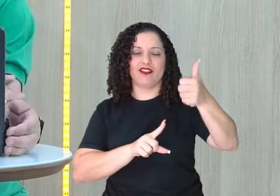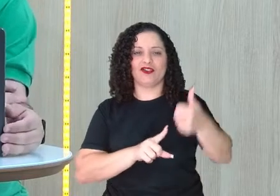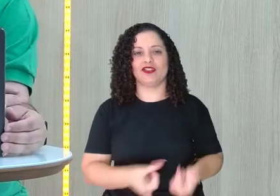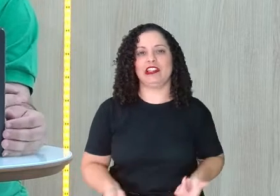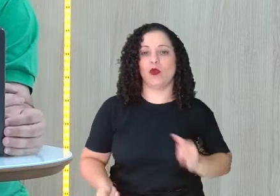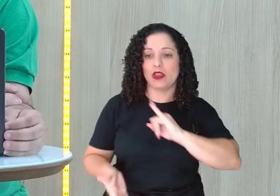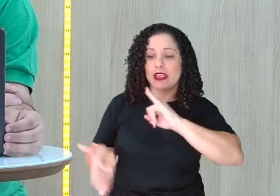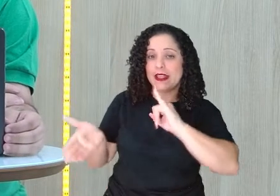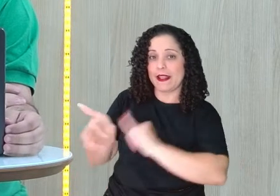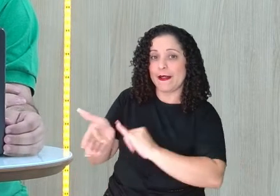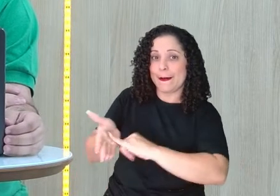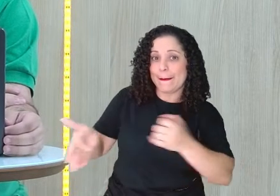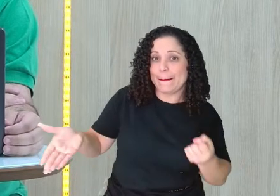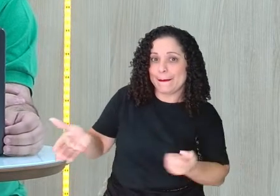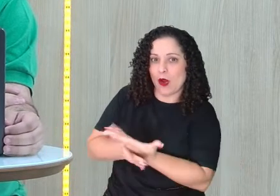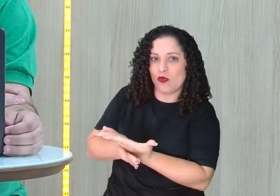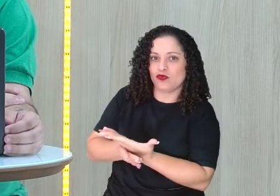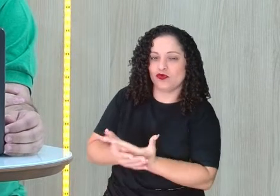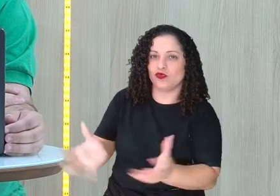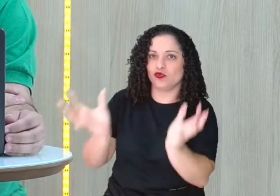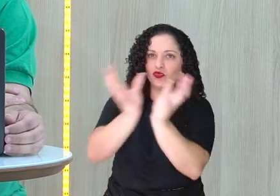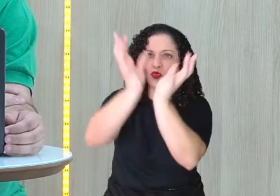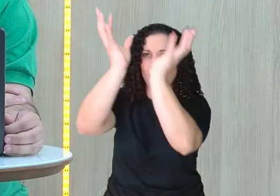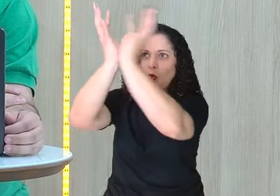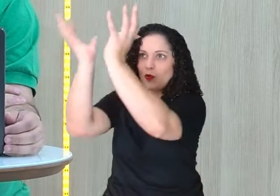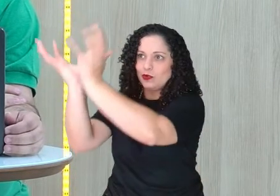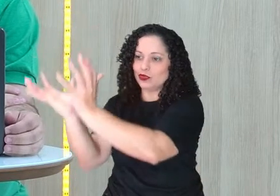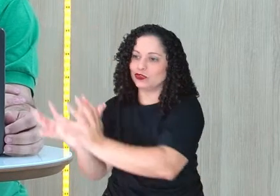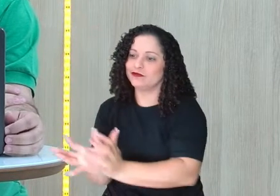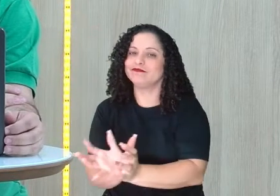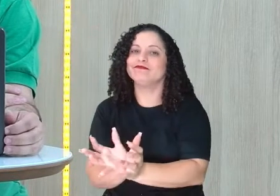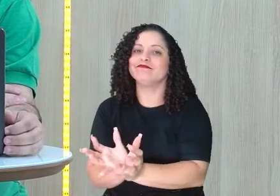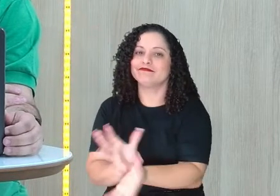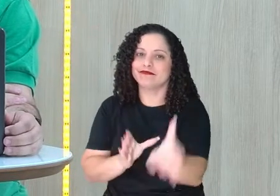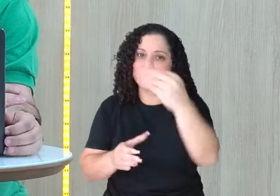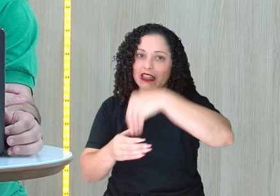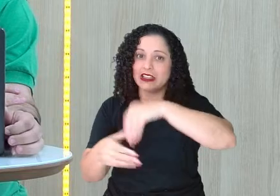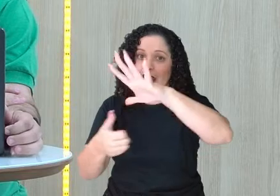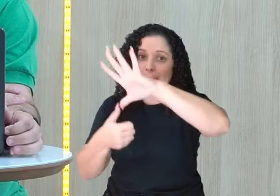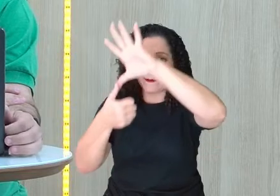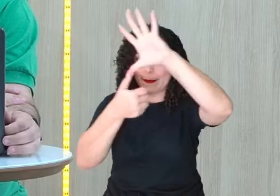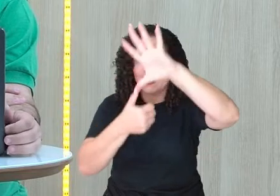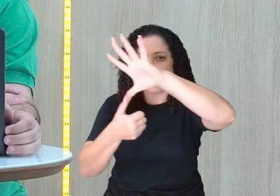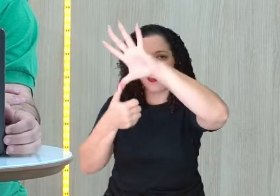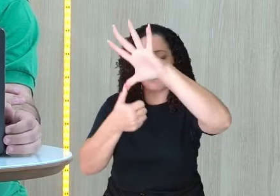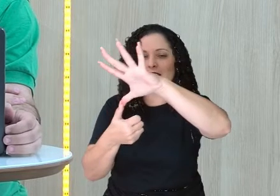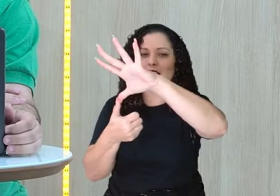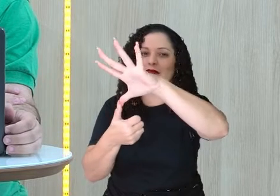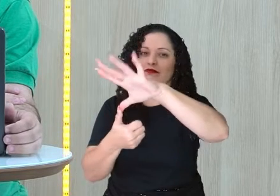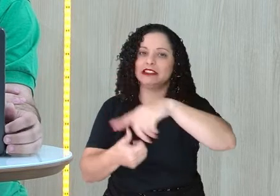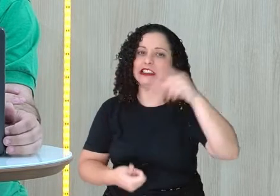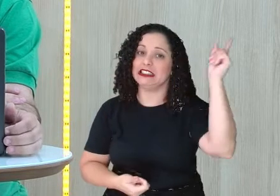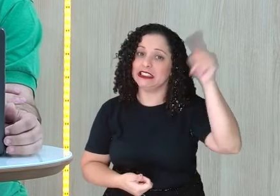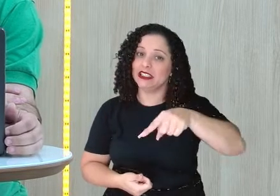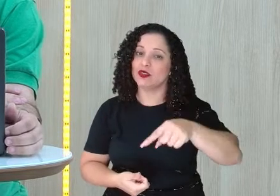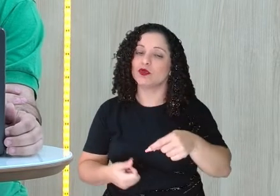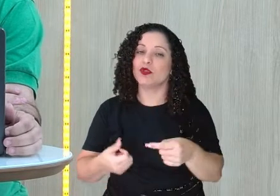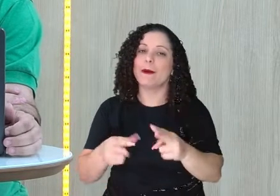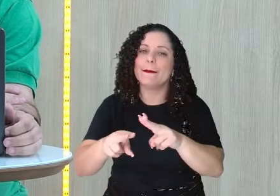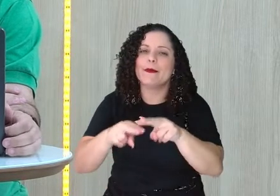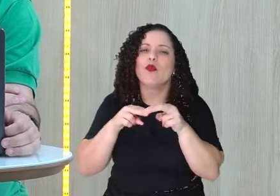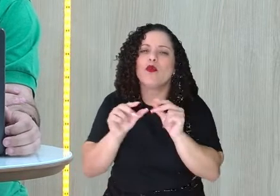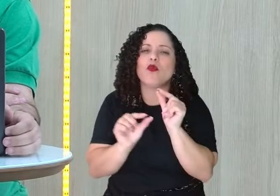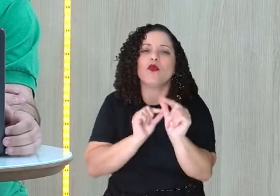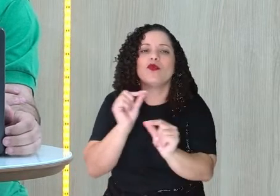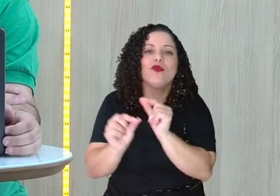né, para as suas 13 colônias aqui na América. E isso vai ser uma das razões, por exemplo, que